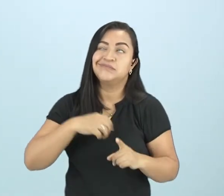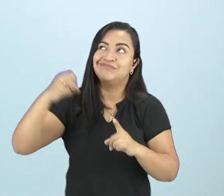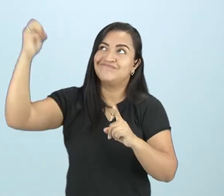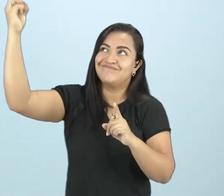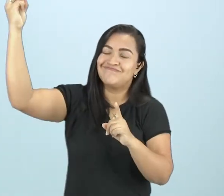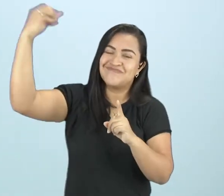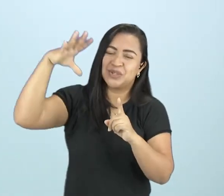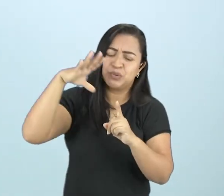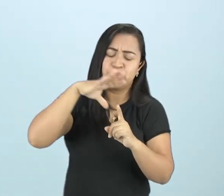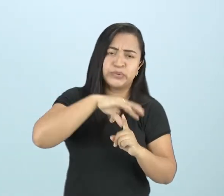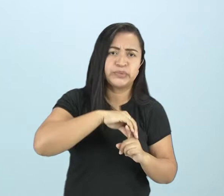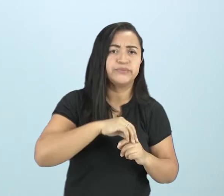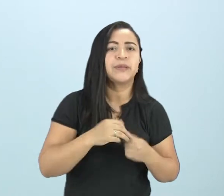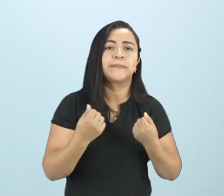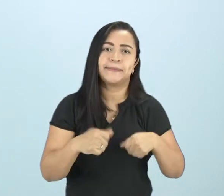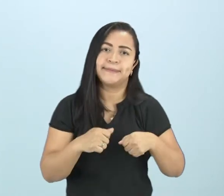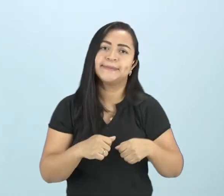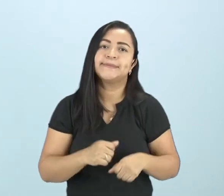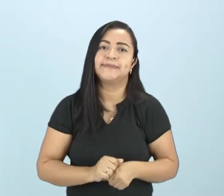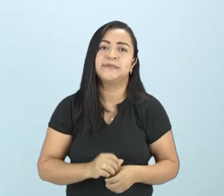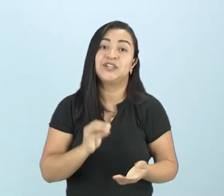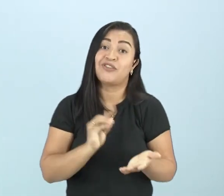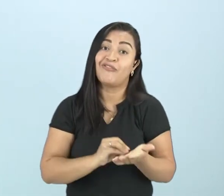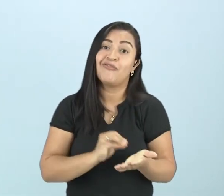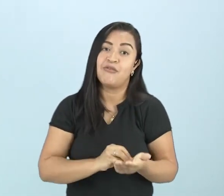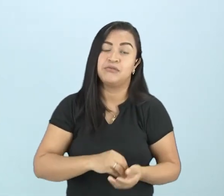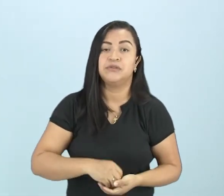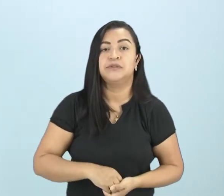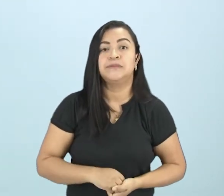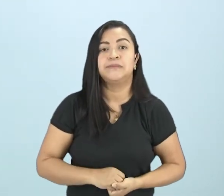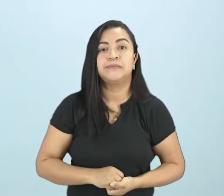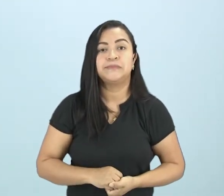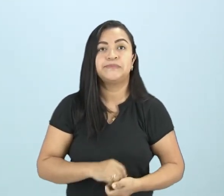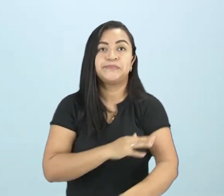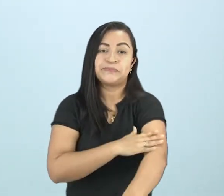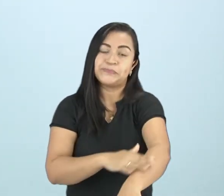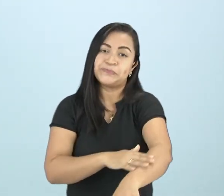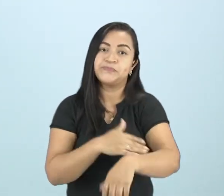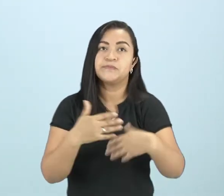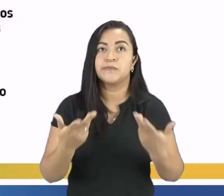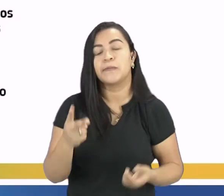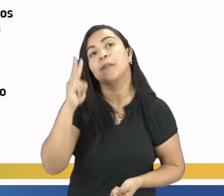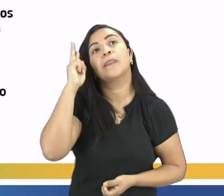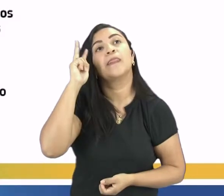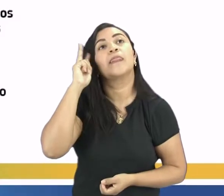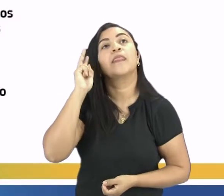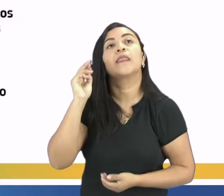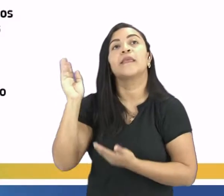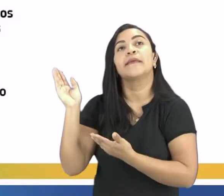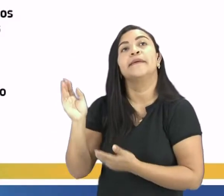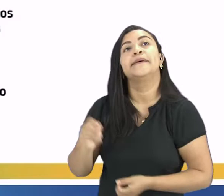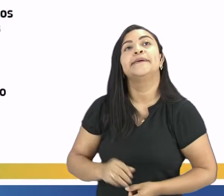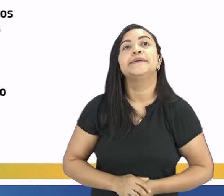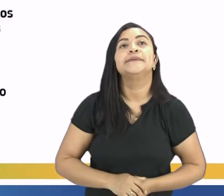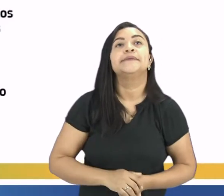da ausência da melanina. Tudo bem? Então vamos ver aqui, lembram-se do nosso